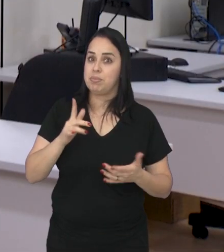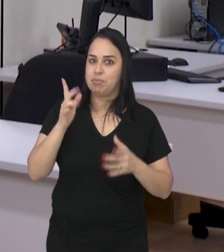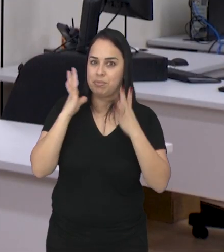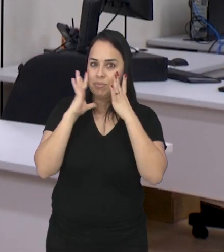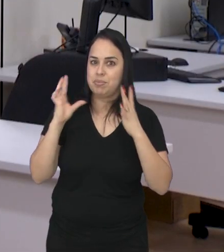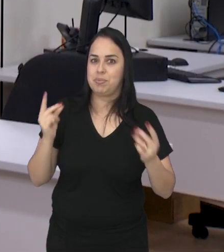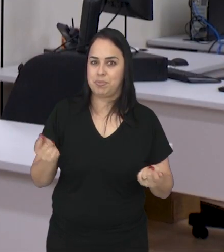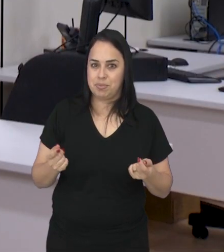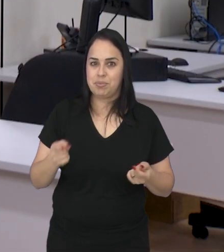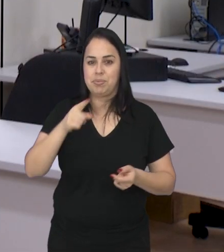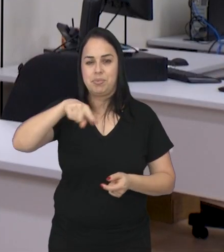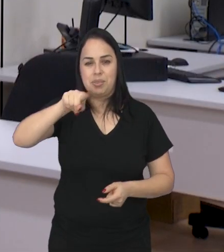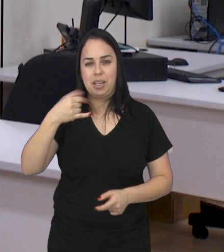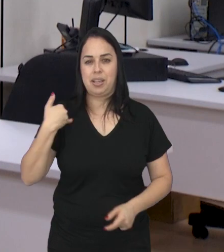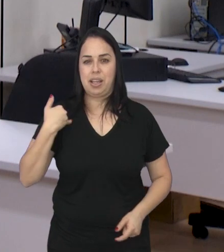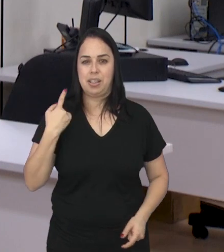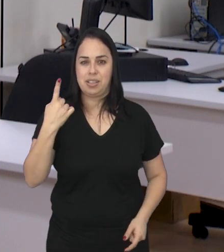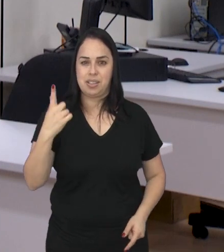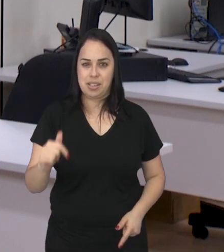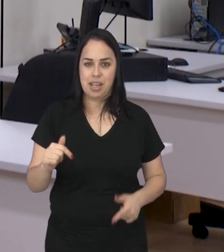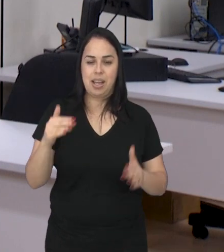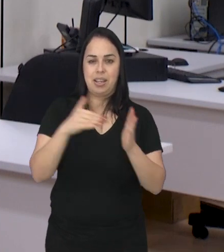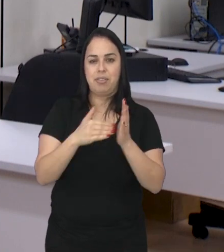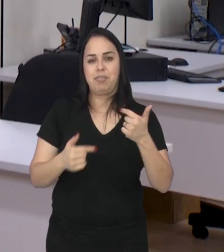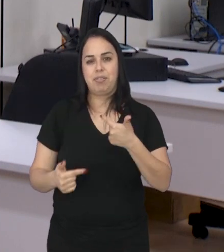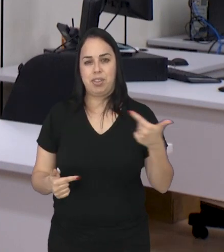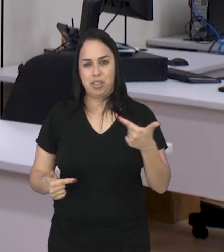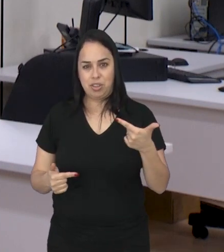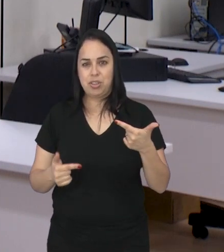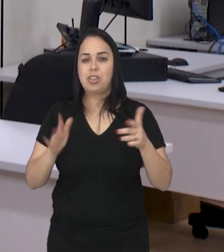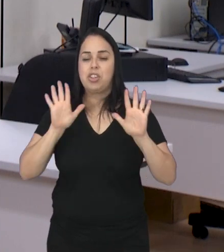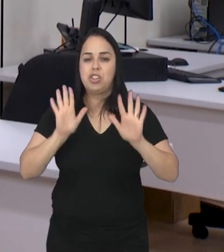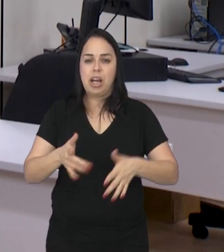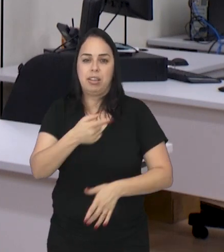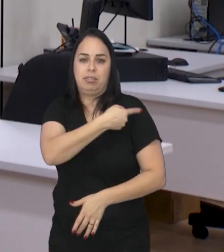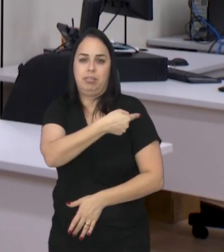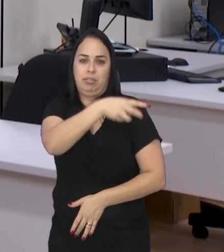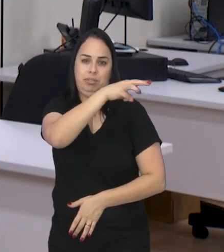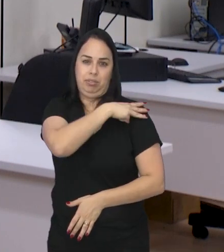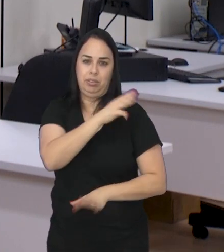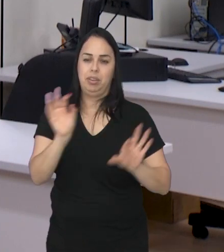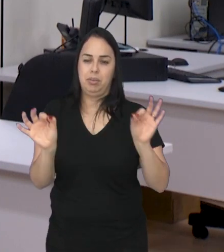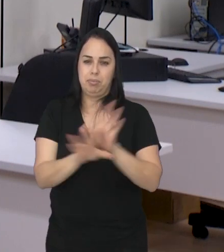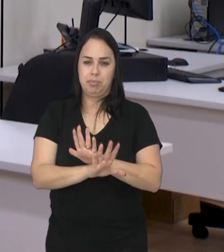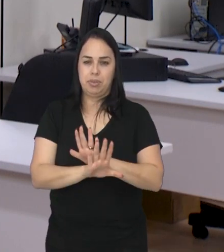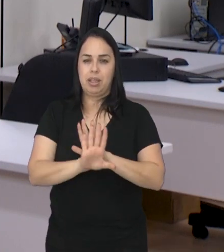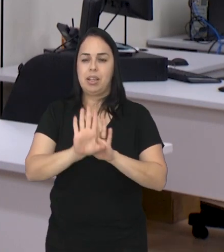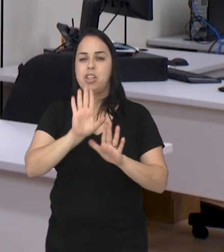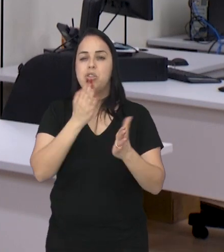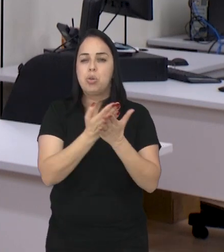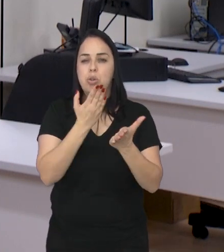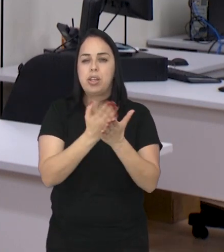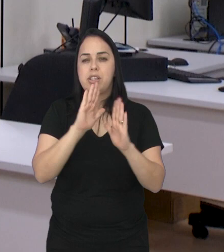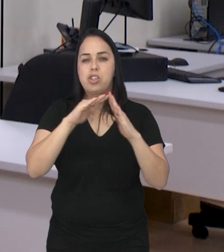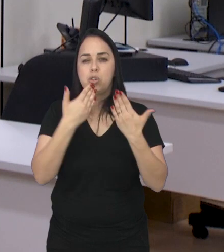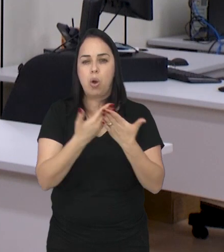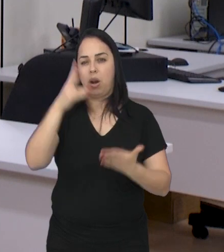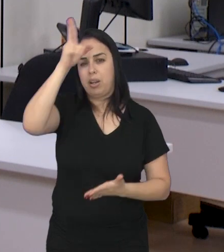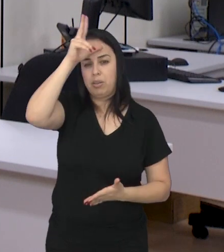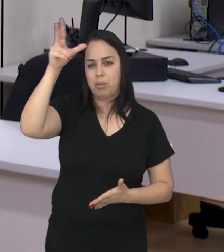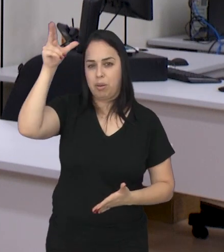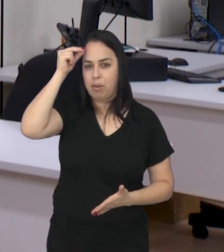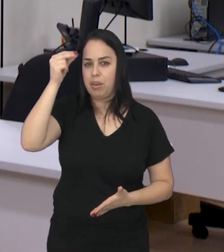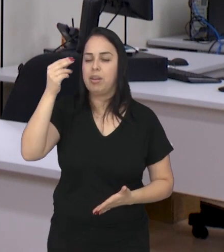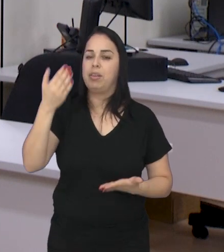suas informações Então fique ligado quem tem entre 17 22 anos e que concluiu o ensino médio em escolas públicas